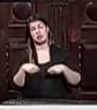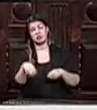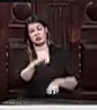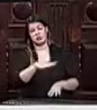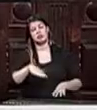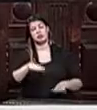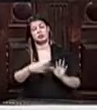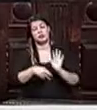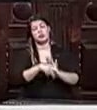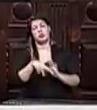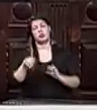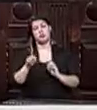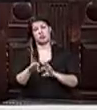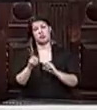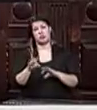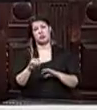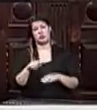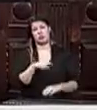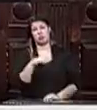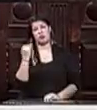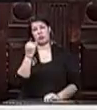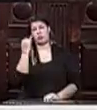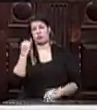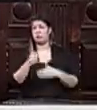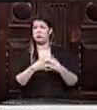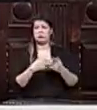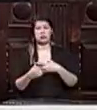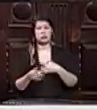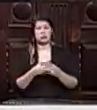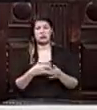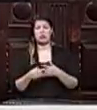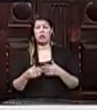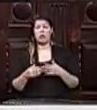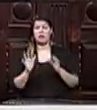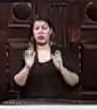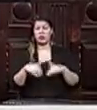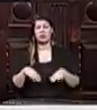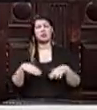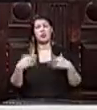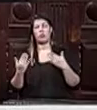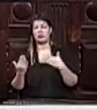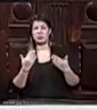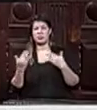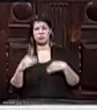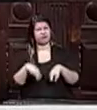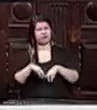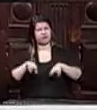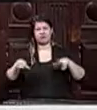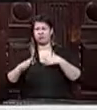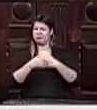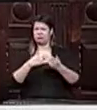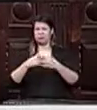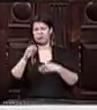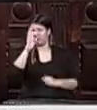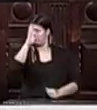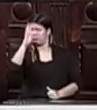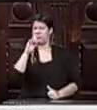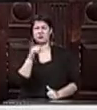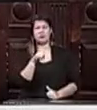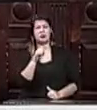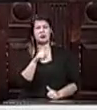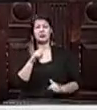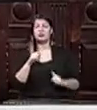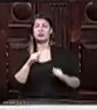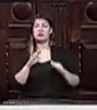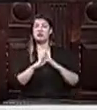são fundamentais, são indispensáveis, sejam elas finalísticas ou intermediárias, mas que são indispensáveis para o funcionamento das escolas, para